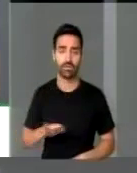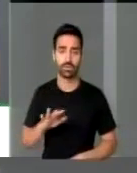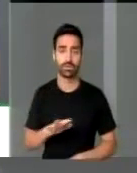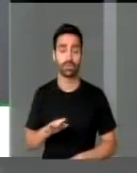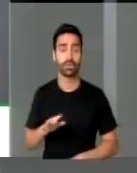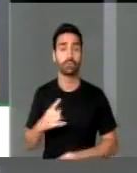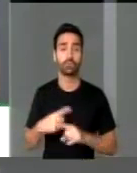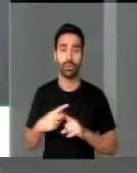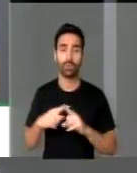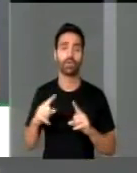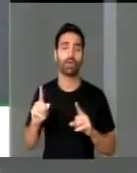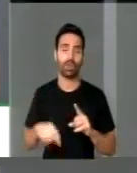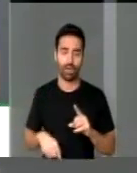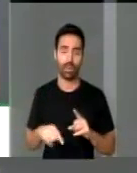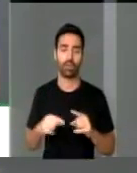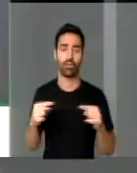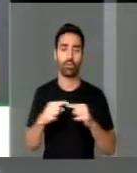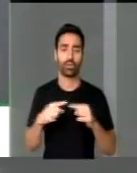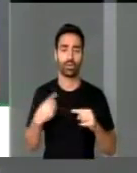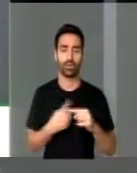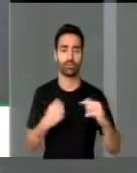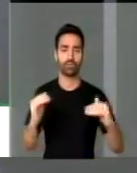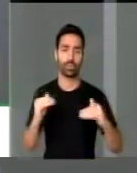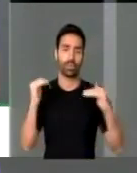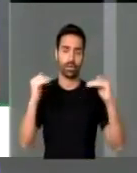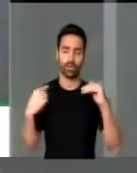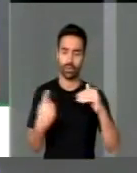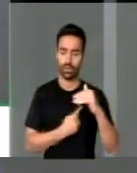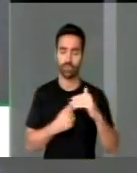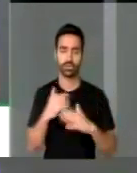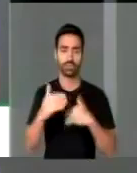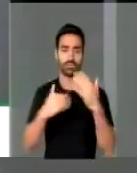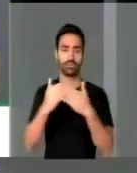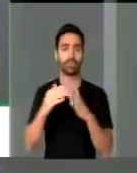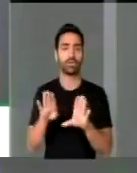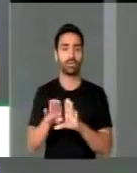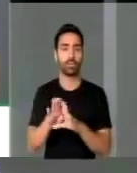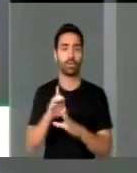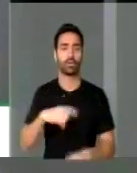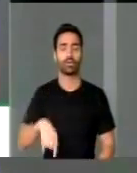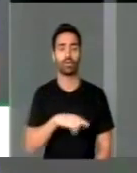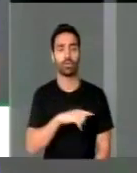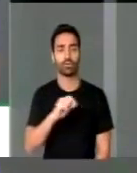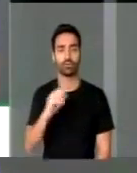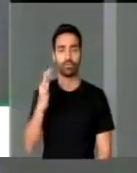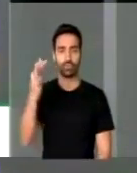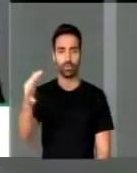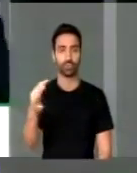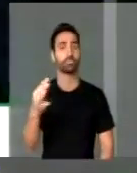ela diz respeito à nossa soberania, ao nosso desenvolvimento e ao nosso